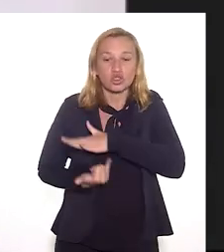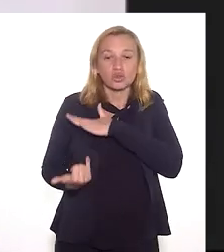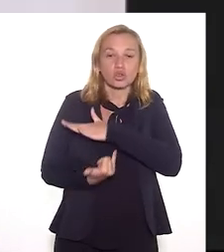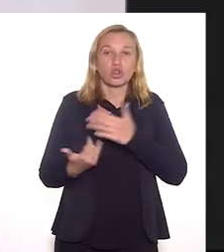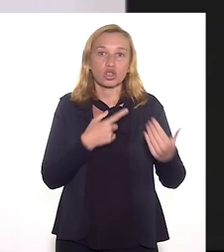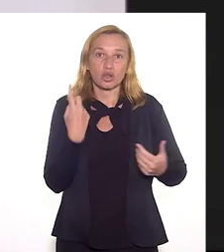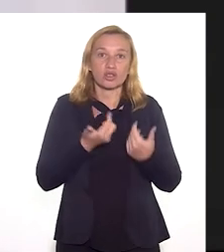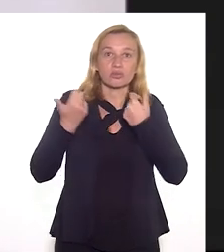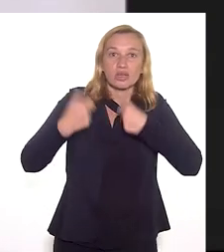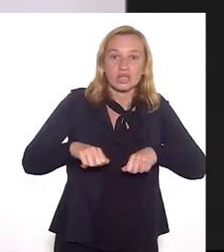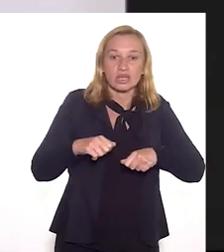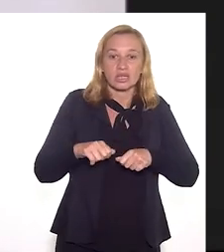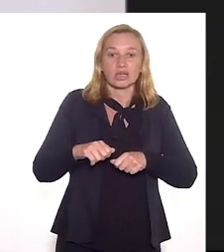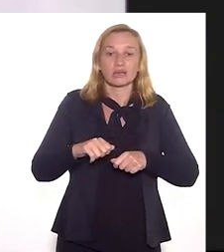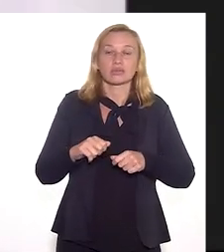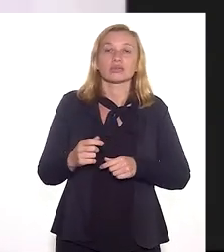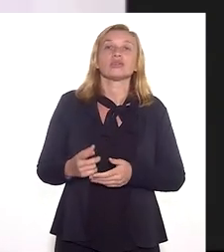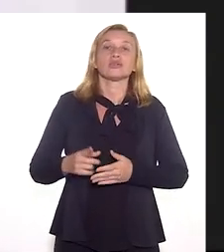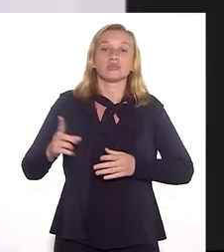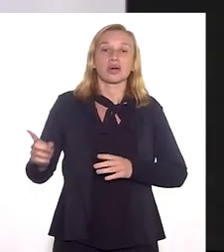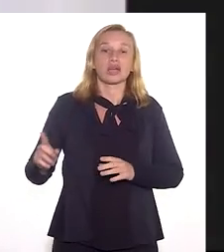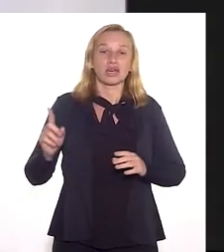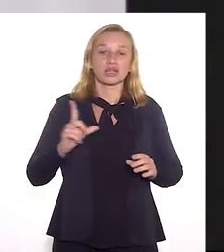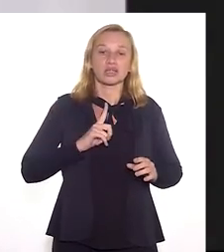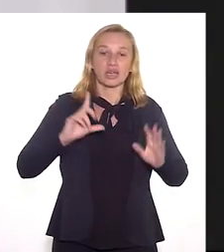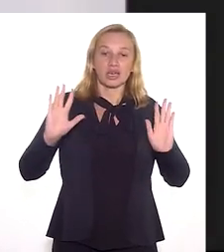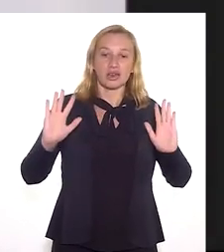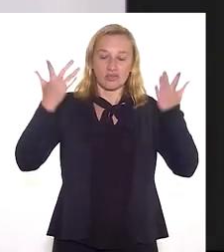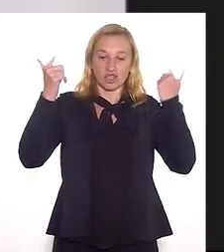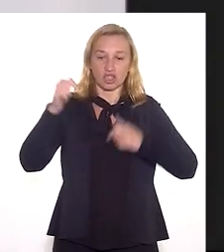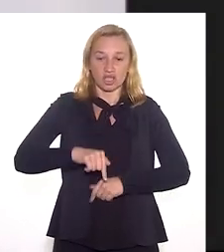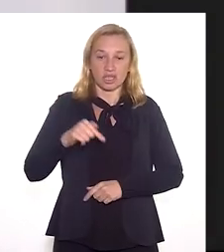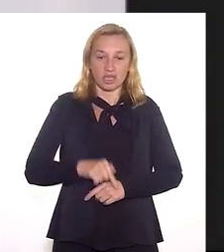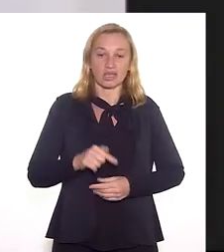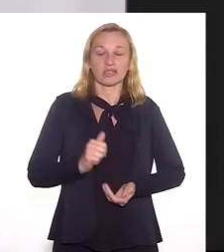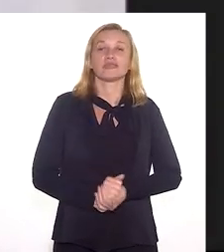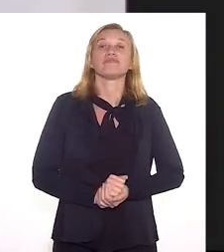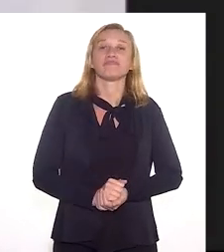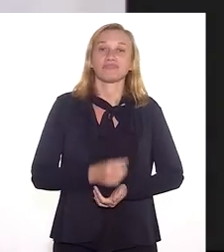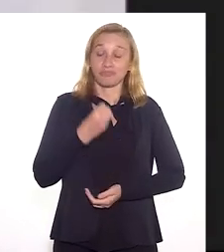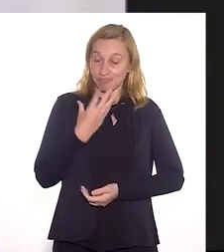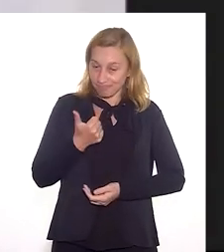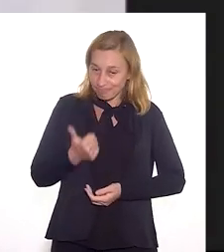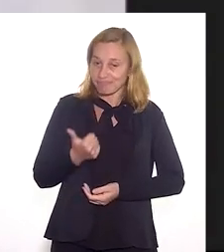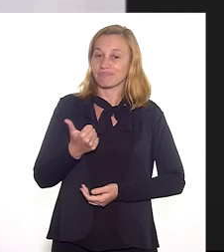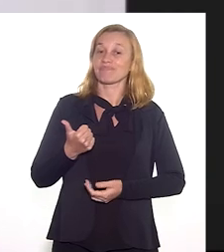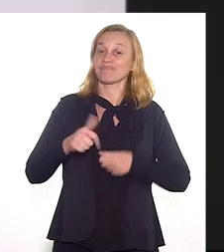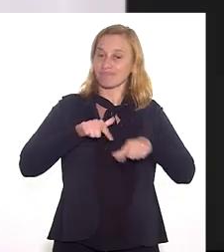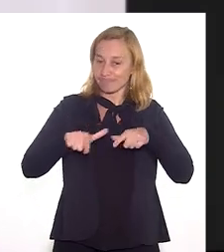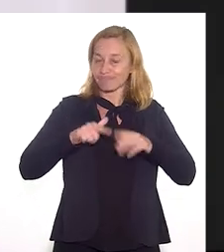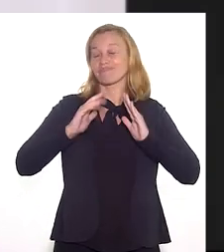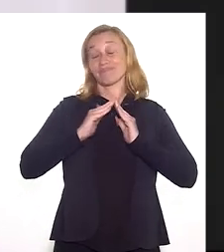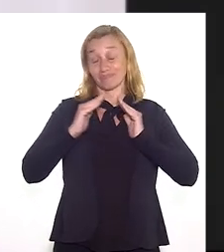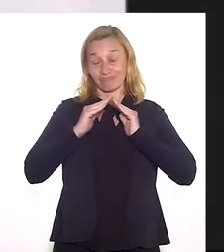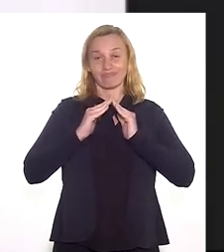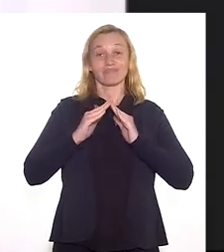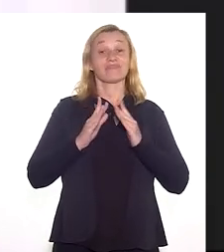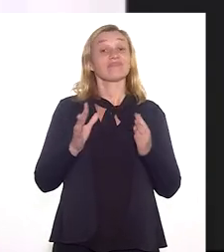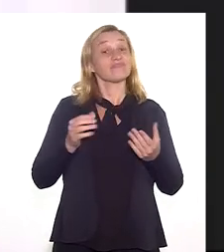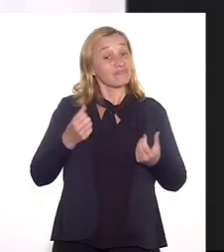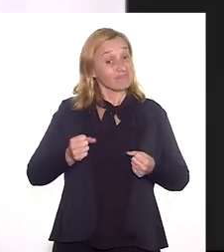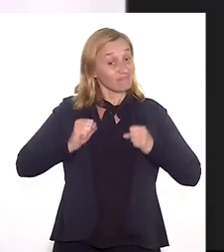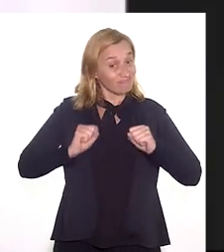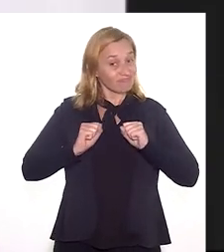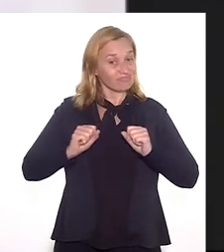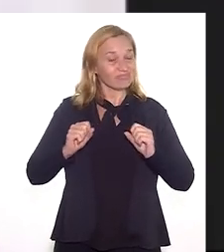apoio institucional que a gente precisa para trazer esse evento para cá. Então, essa parte também fizemos muito bem nosso dever de